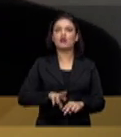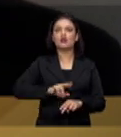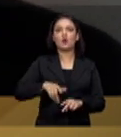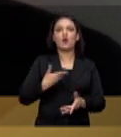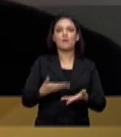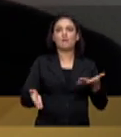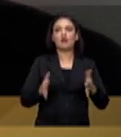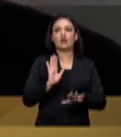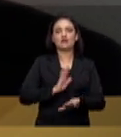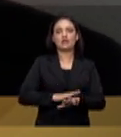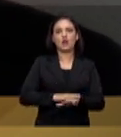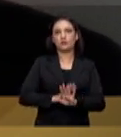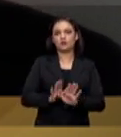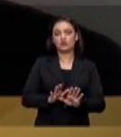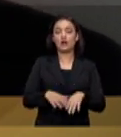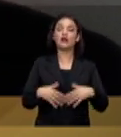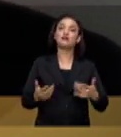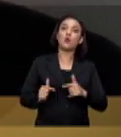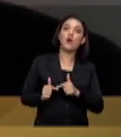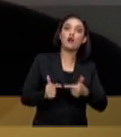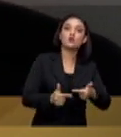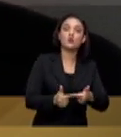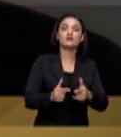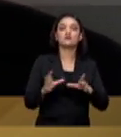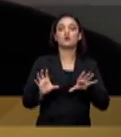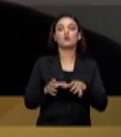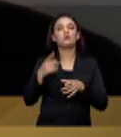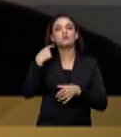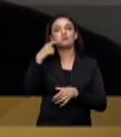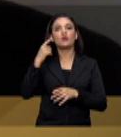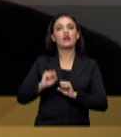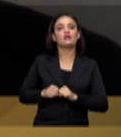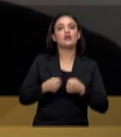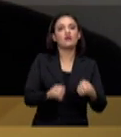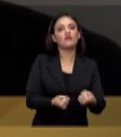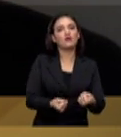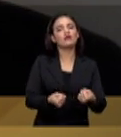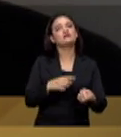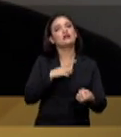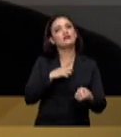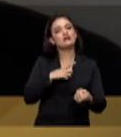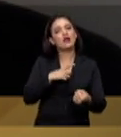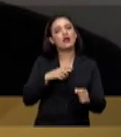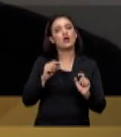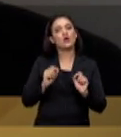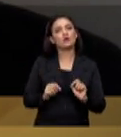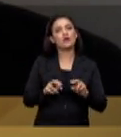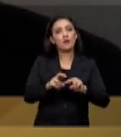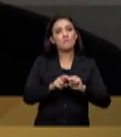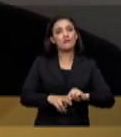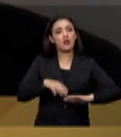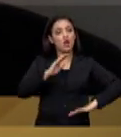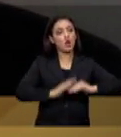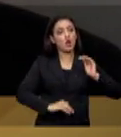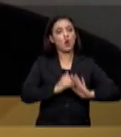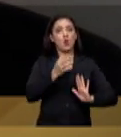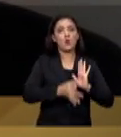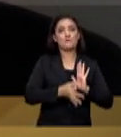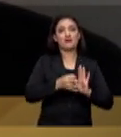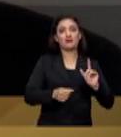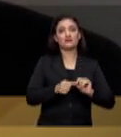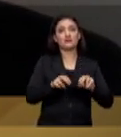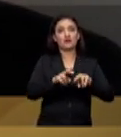A atuação da defesa técnica se coaduna com a natureza relativa da competência afirmada por